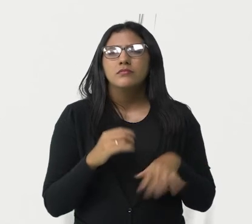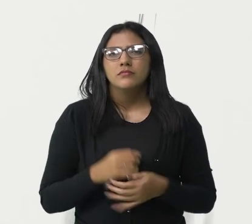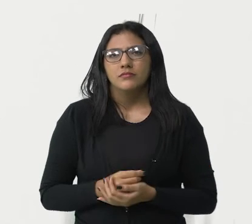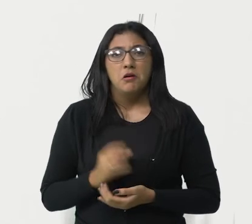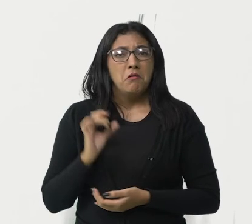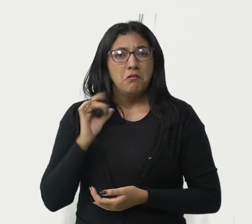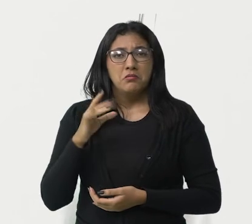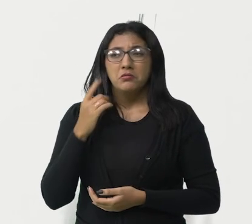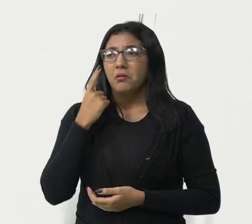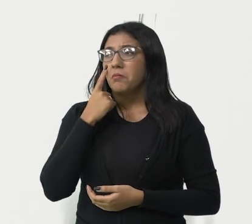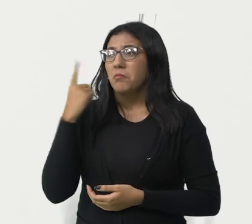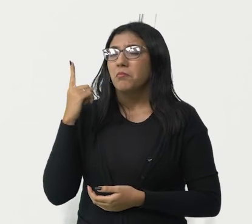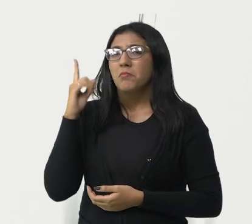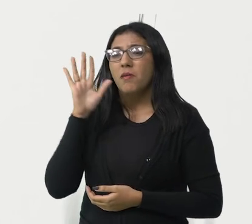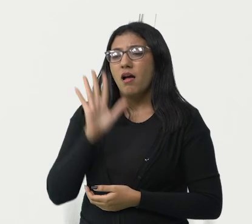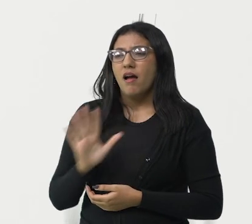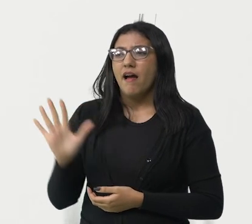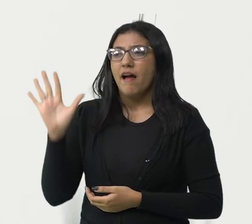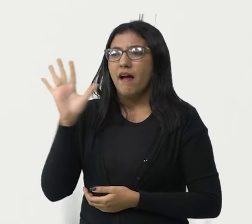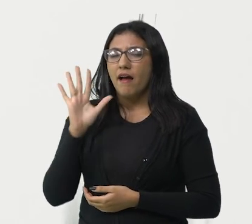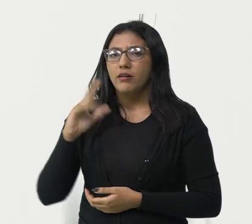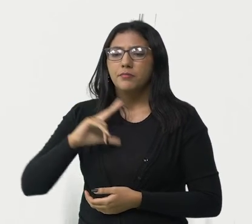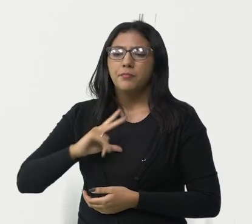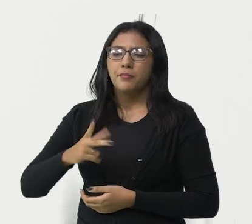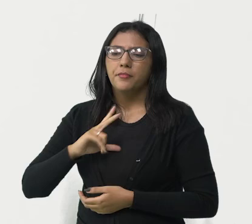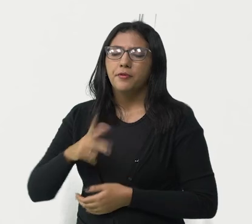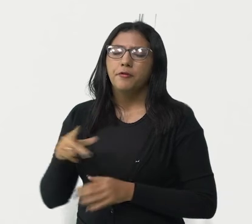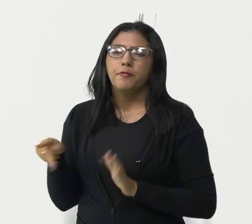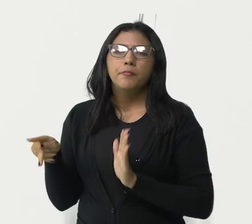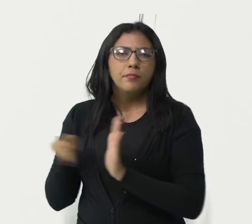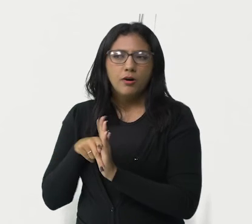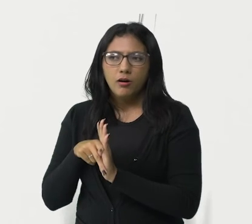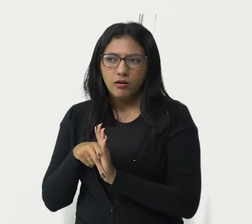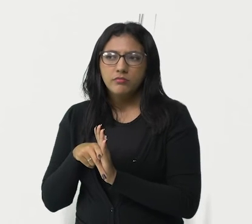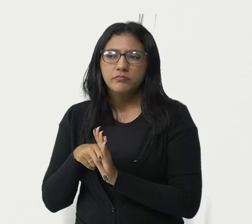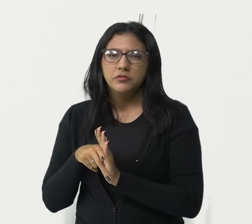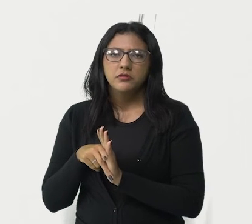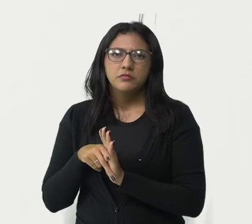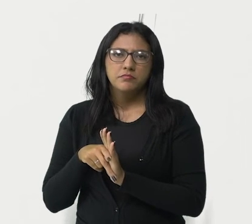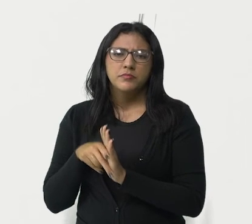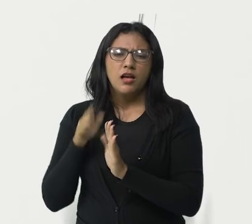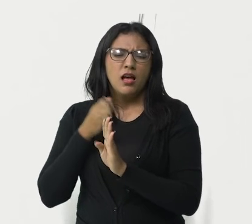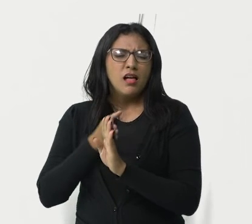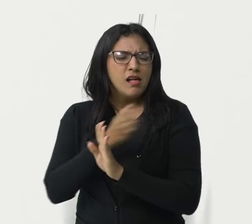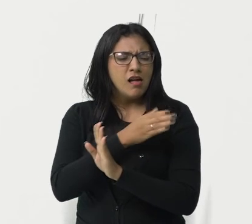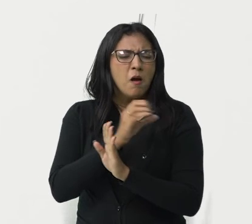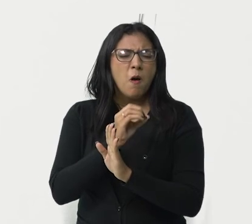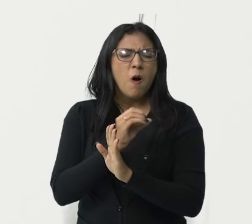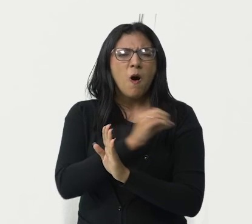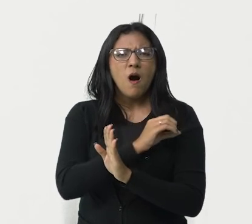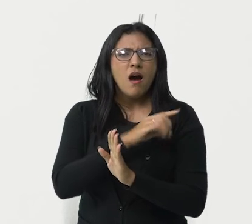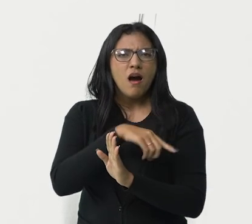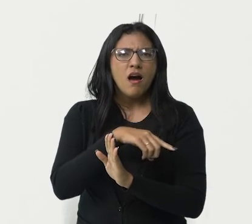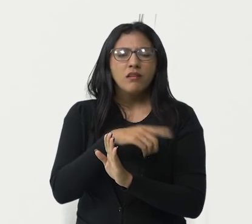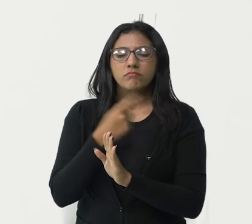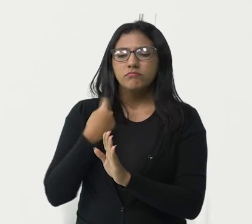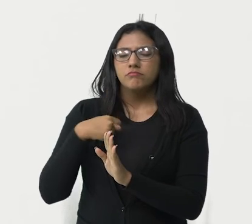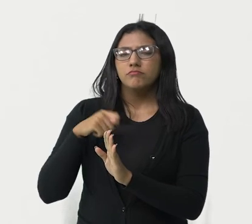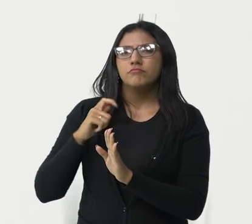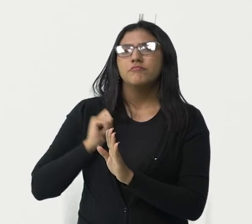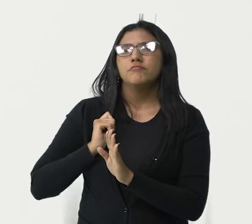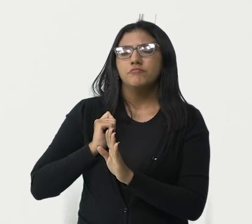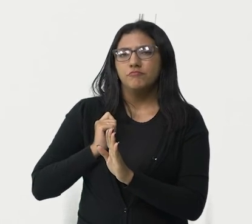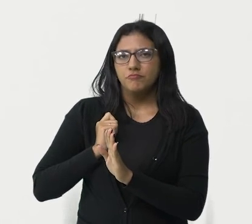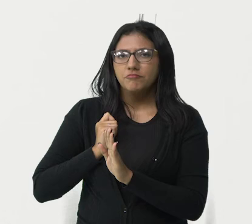essa extensão que pertenceria a Portugal, né? E o restante pertencia à